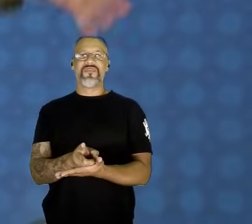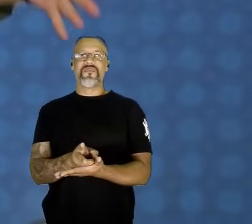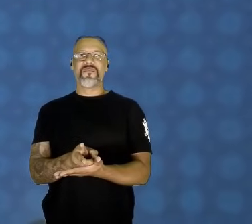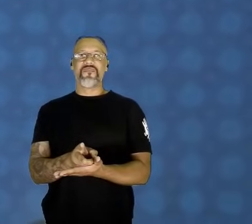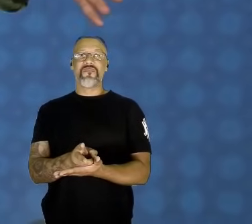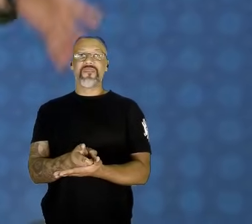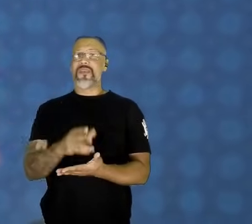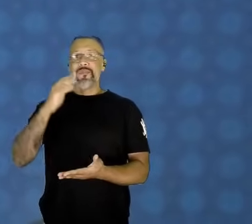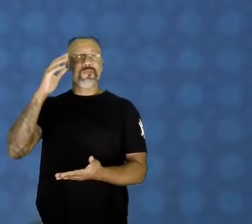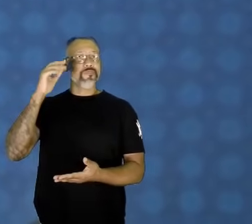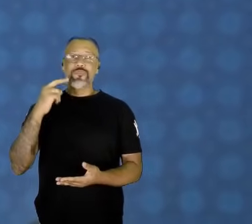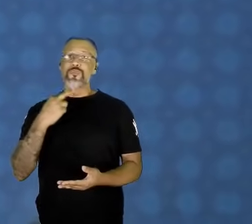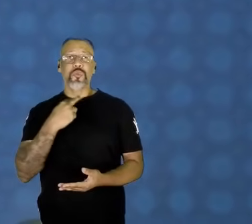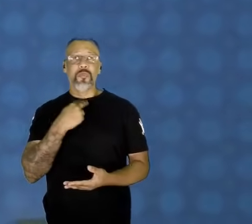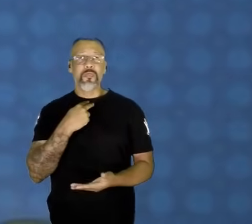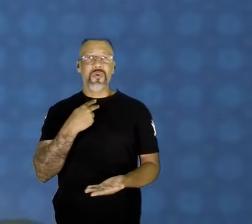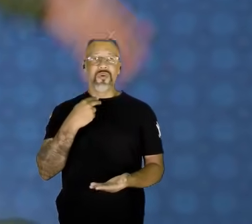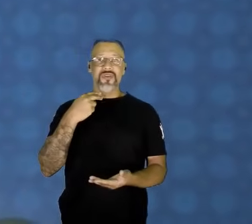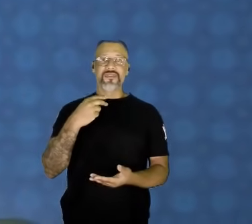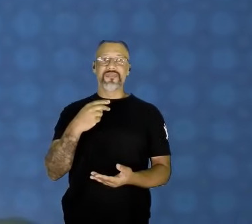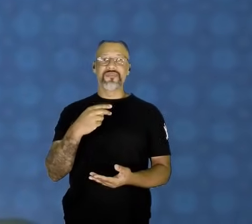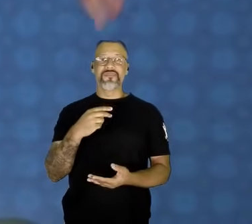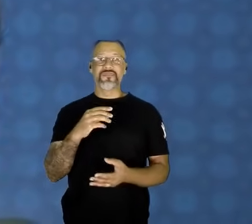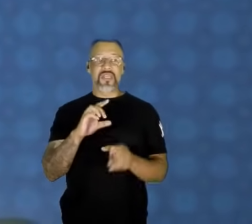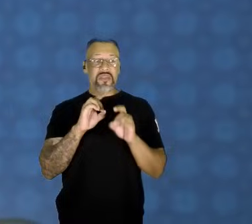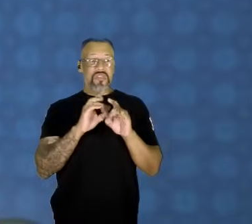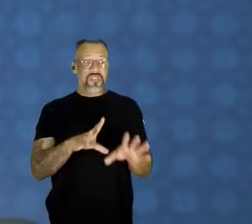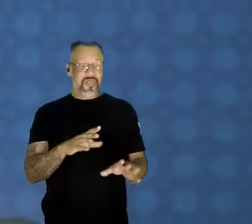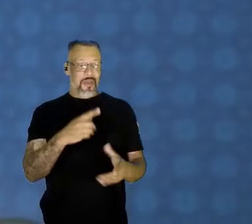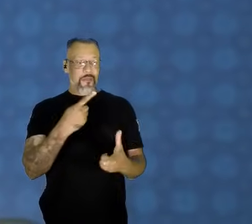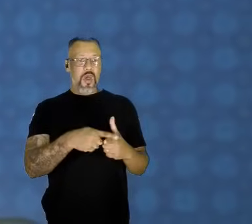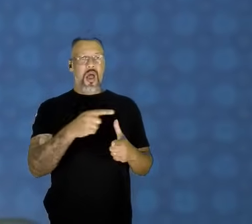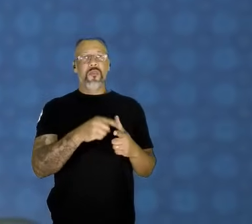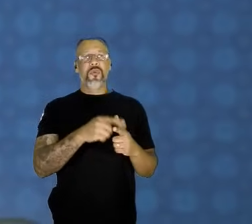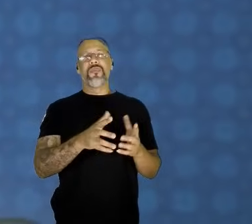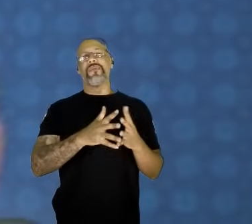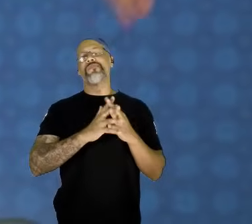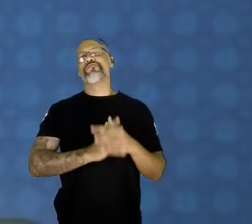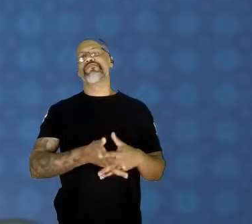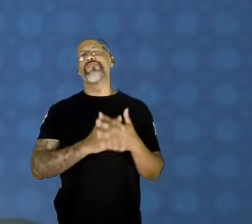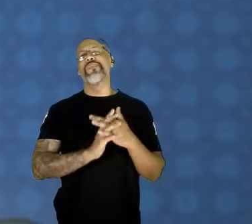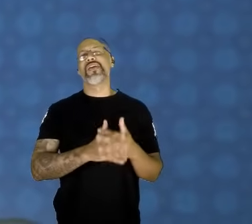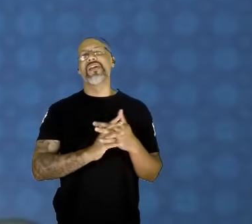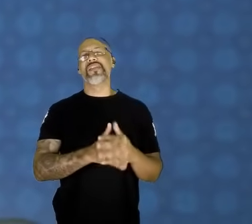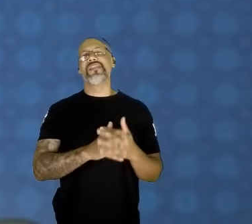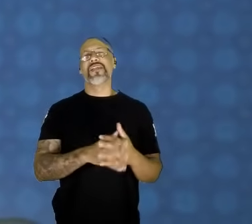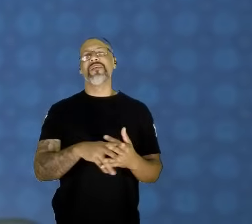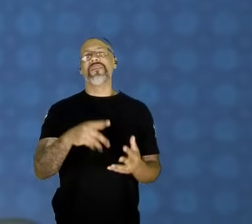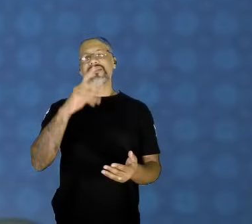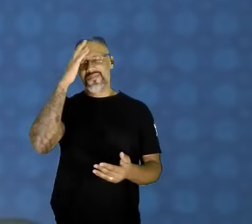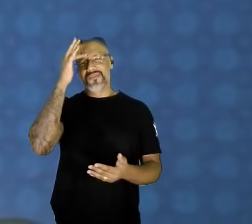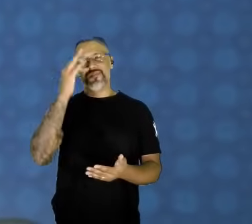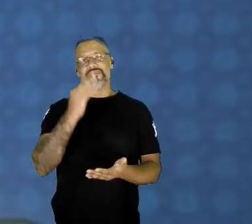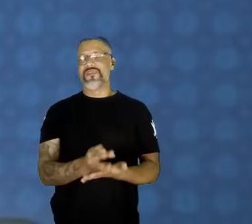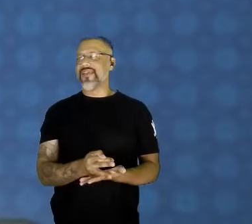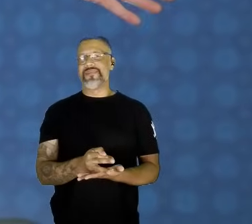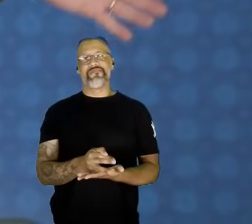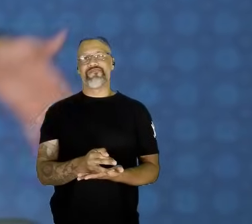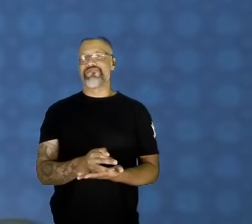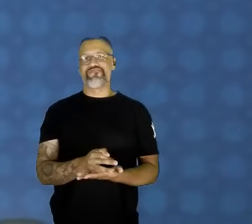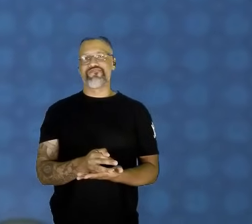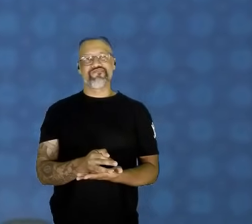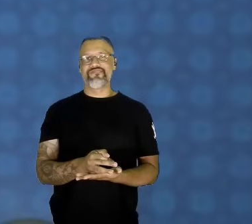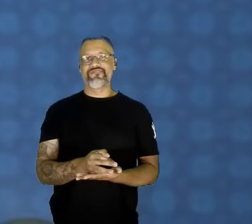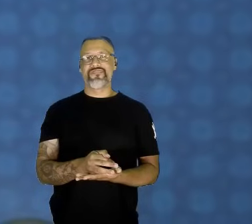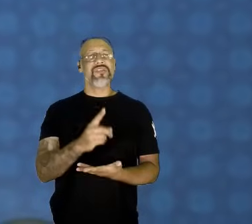de crer em Deus. Você não pode. Você não pode dizer que vai desviar porque não tem